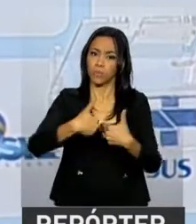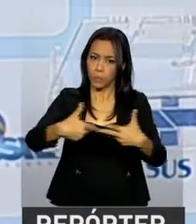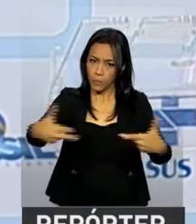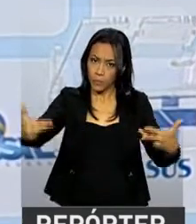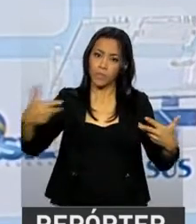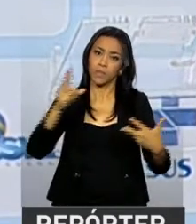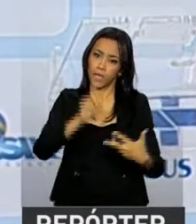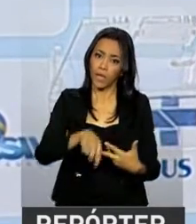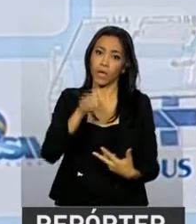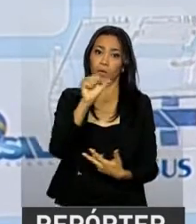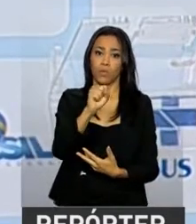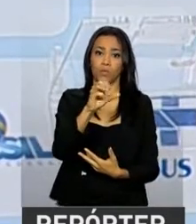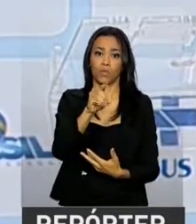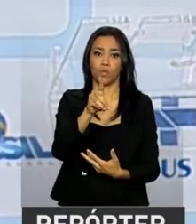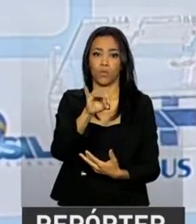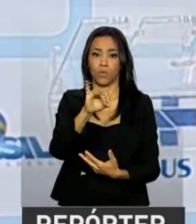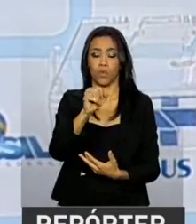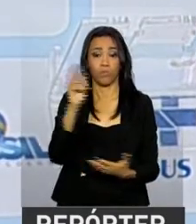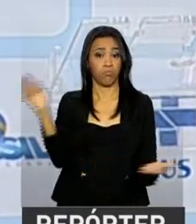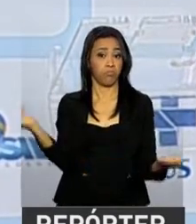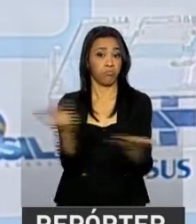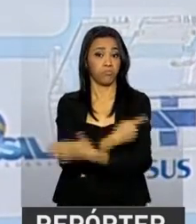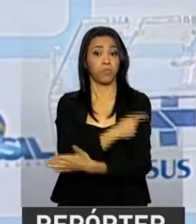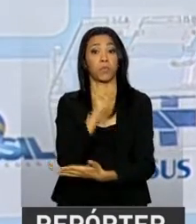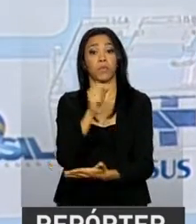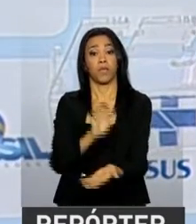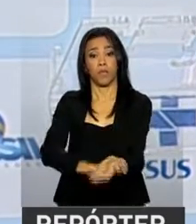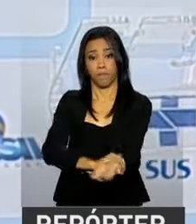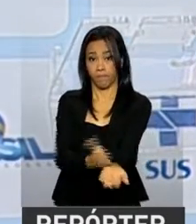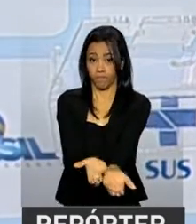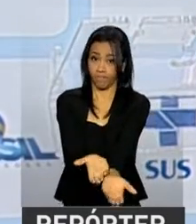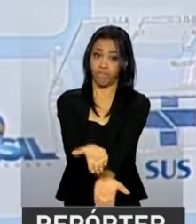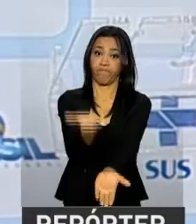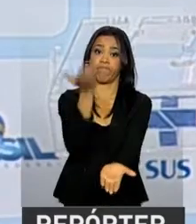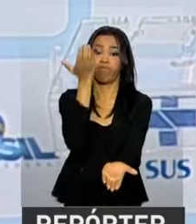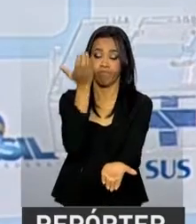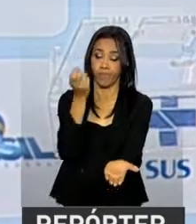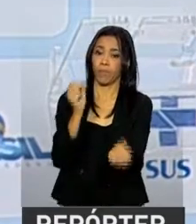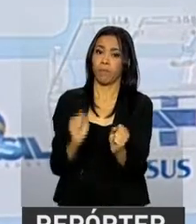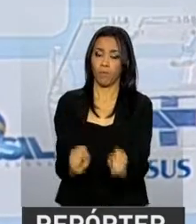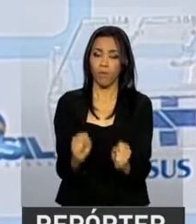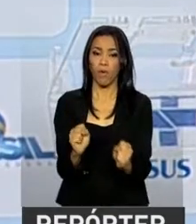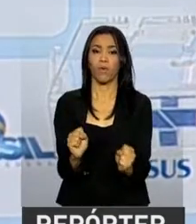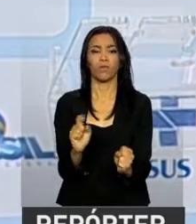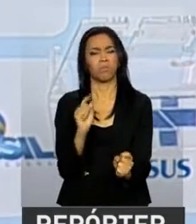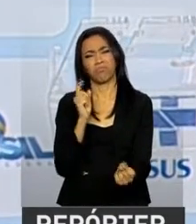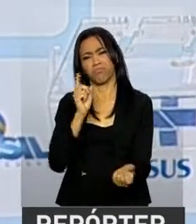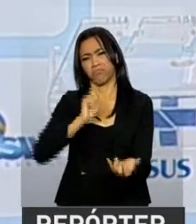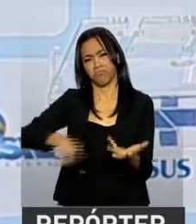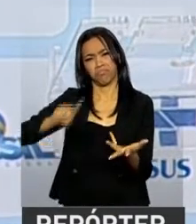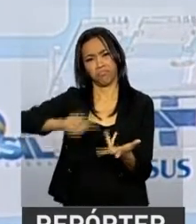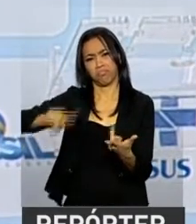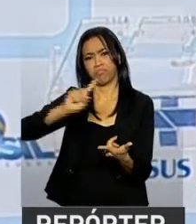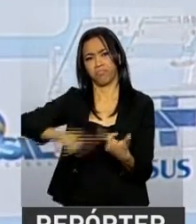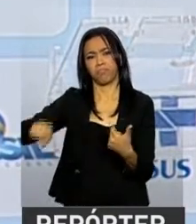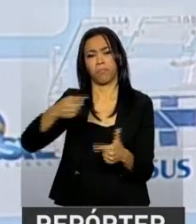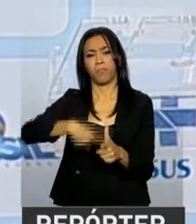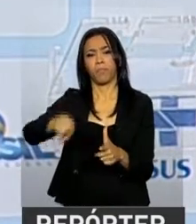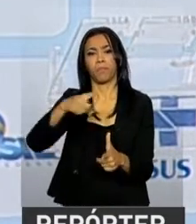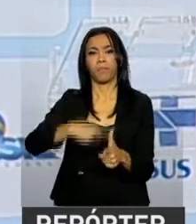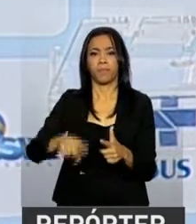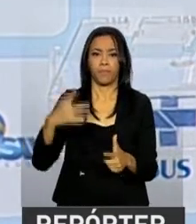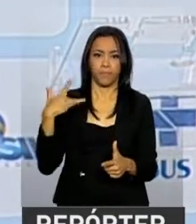é o principal fator de risco para a incidência da hipertensão arterial, que pode provocar aí uma série de outros problemas